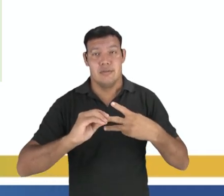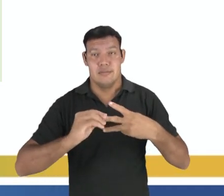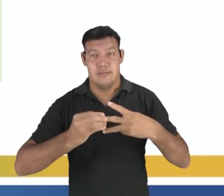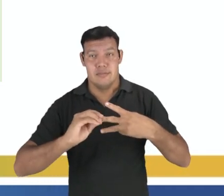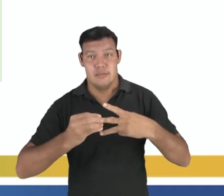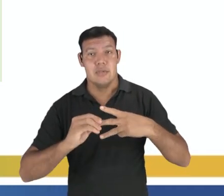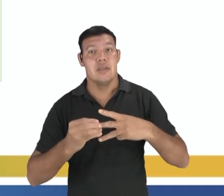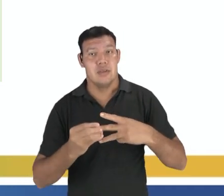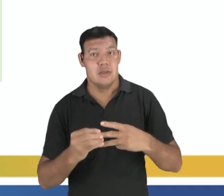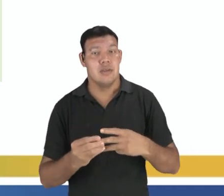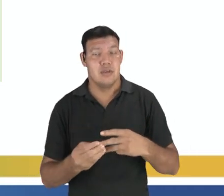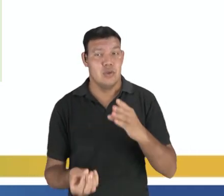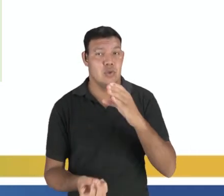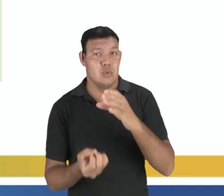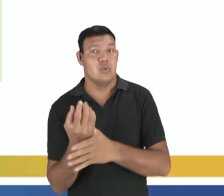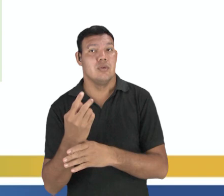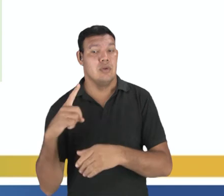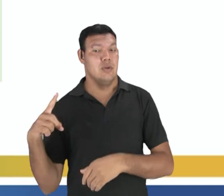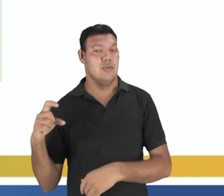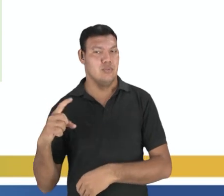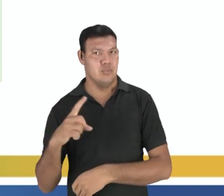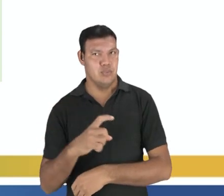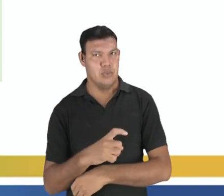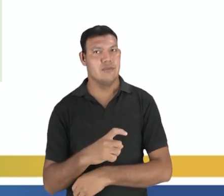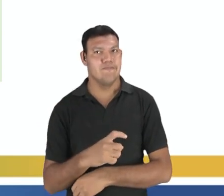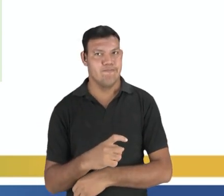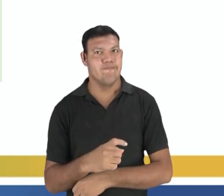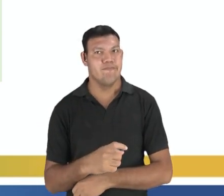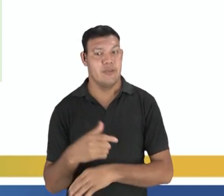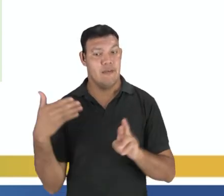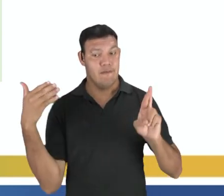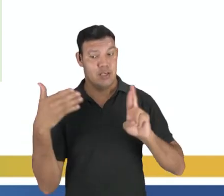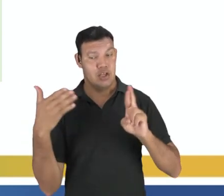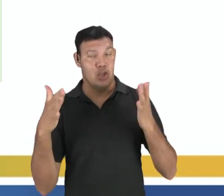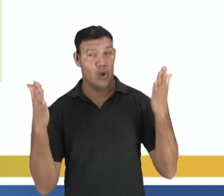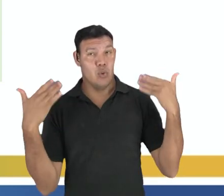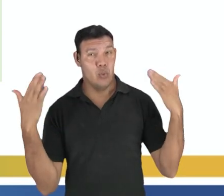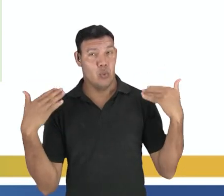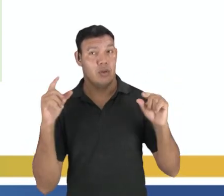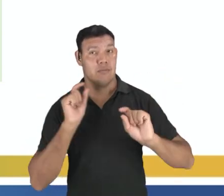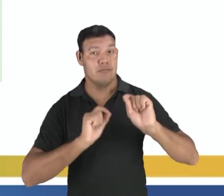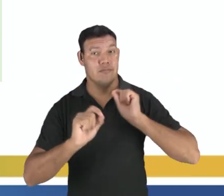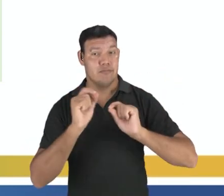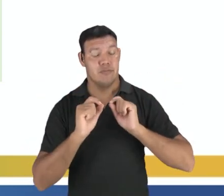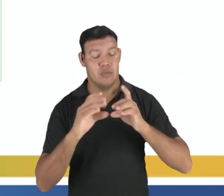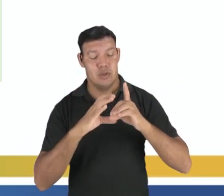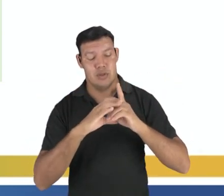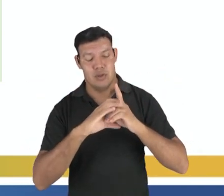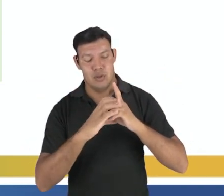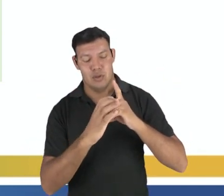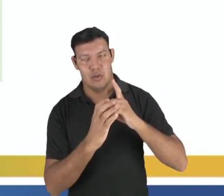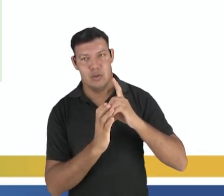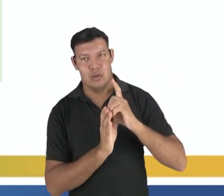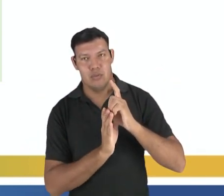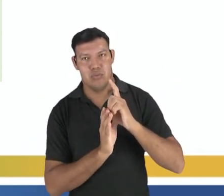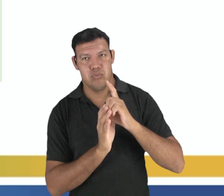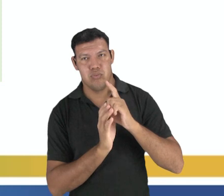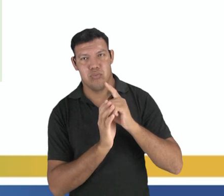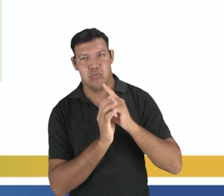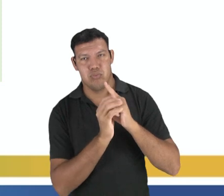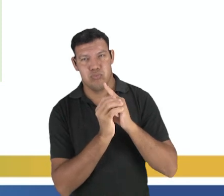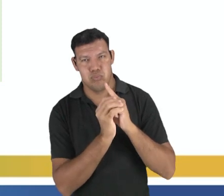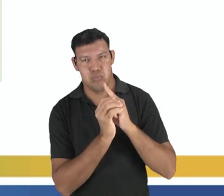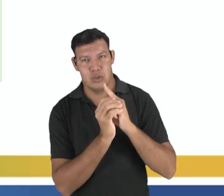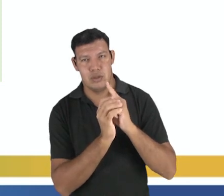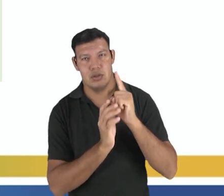gametas em relação à questão do calor, o que pode acontecer? O escroto ele pode subir e ficar